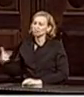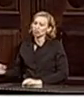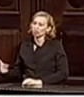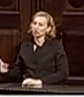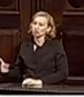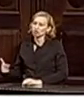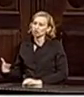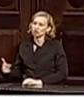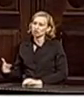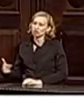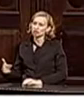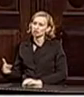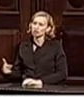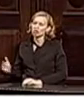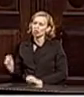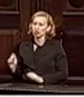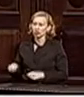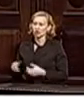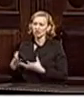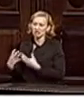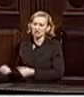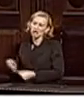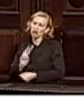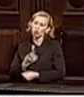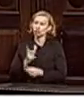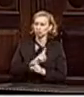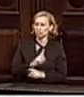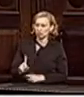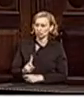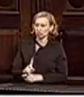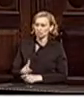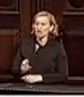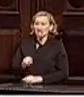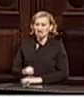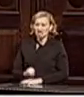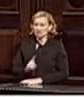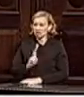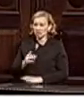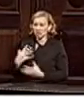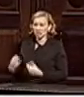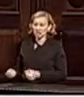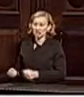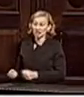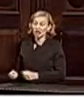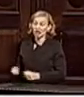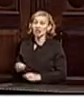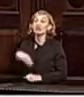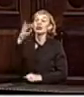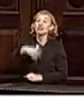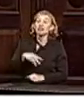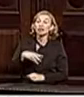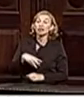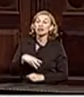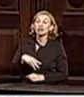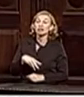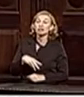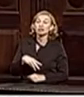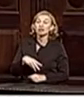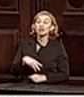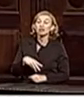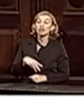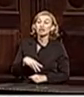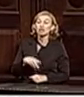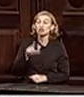TRF2 poderá acolhê-la ou não. E se não acolher, quem tem que decidir é o Supremo